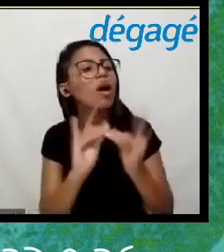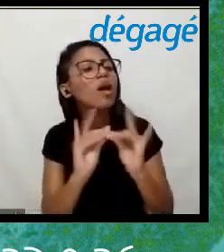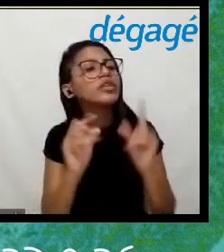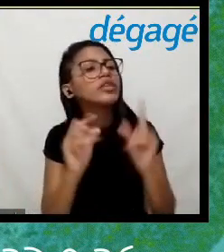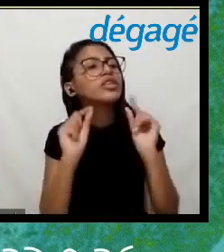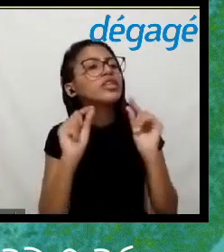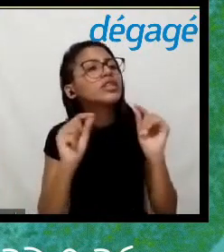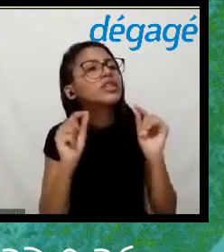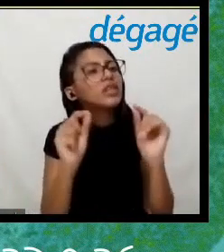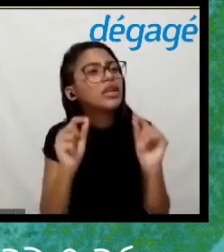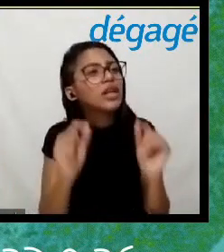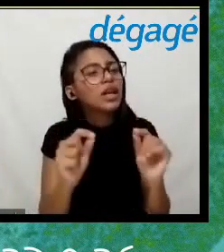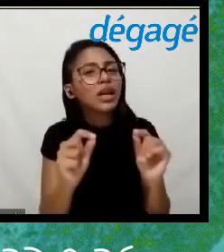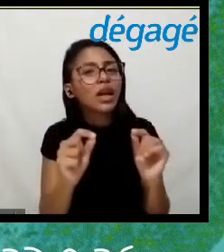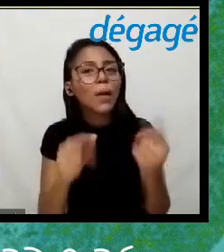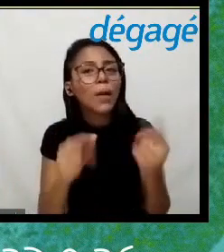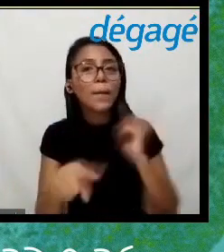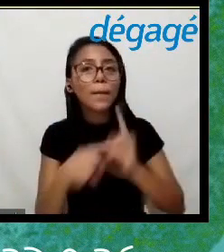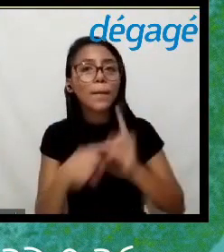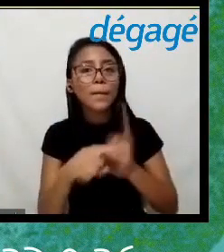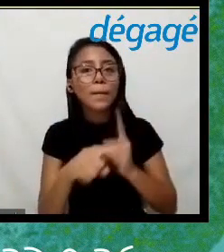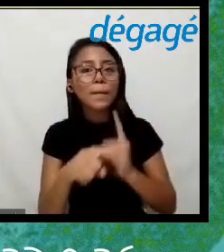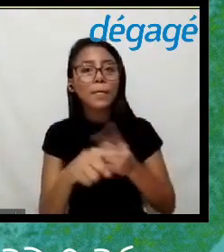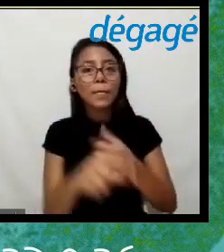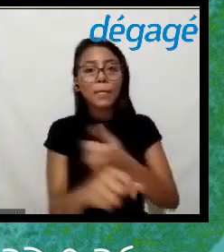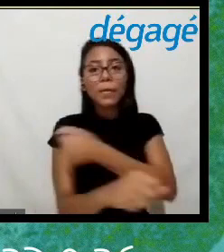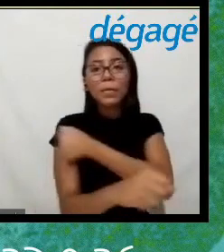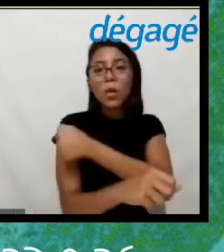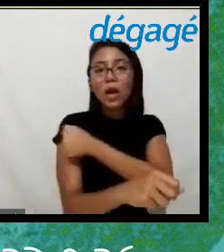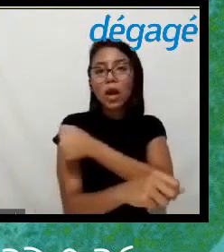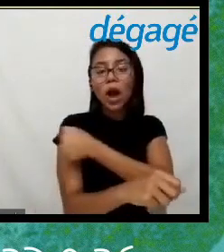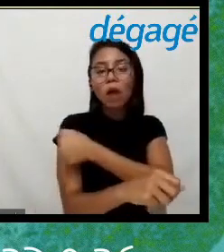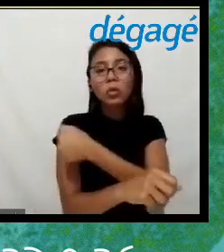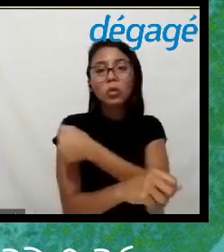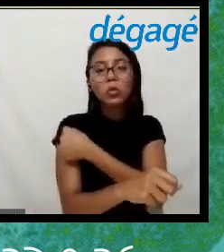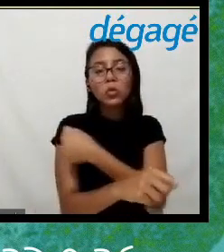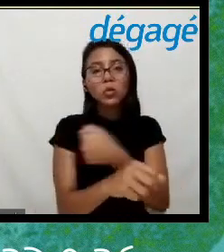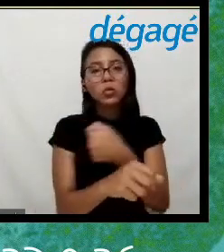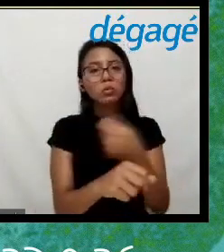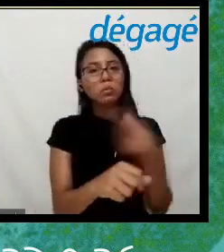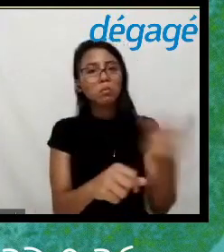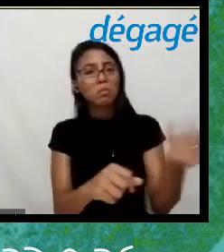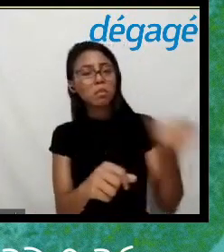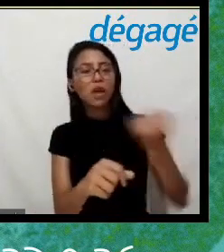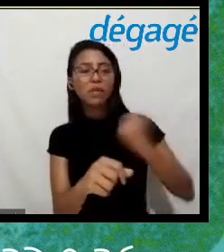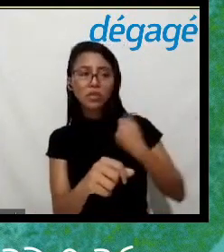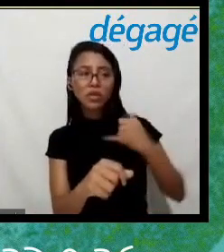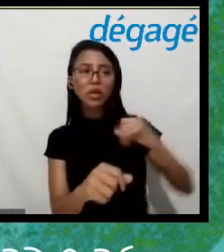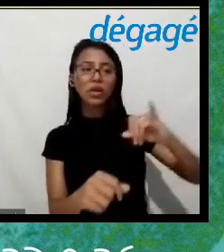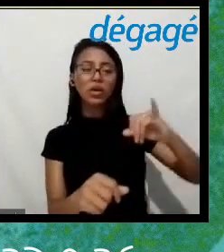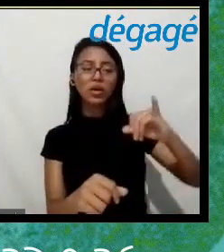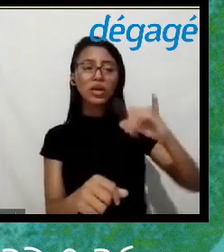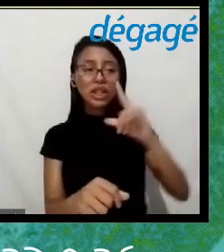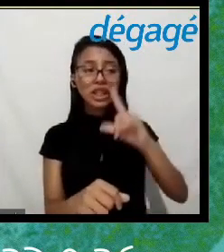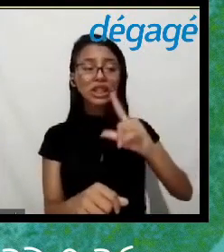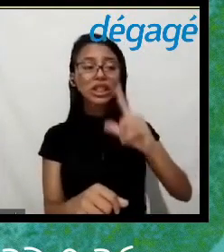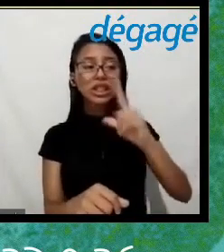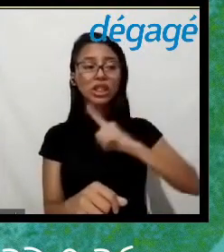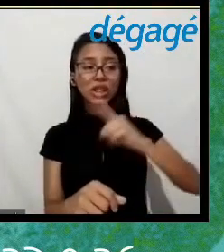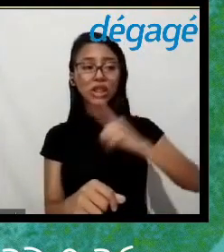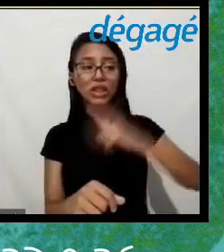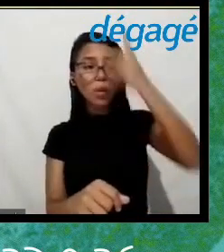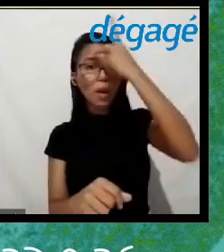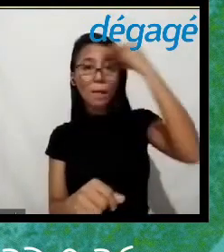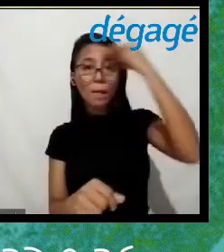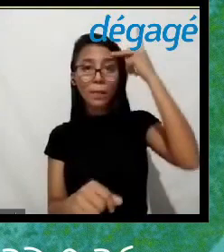da graduação informou a ele que tinha visto um cracudo na Unirio. Essa pessoa vista, né, era um dos participantes da